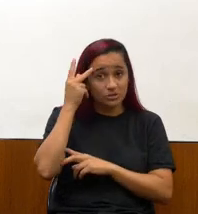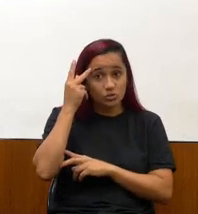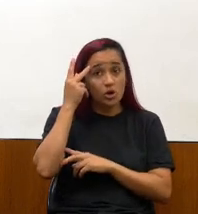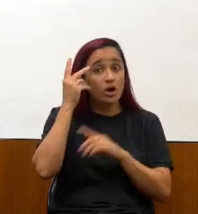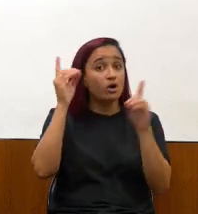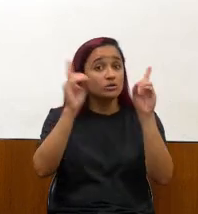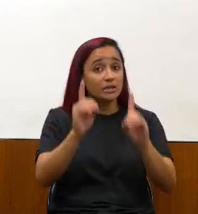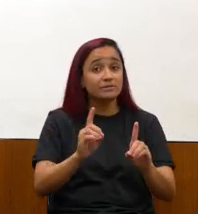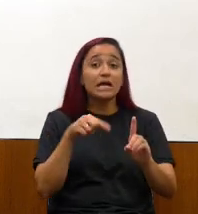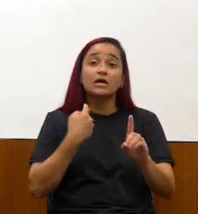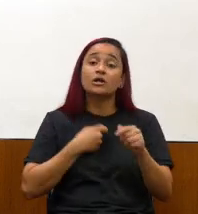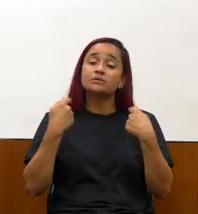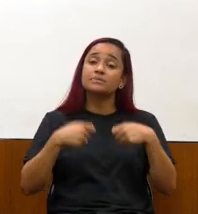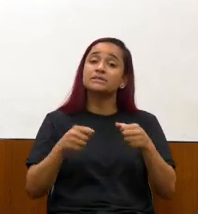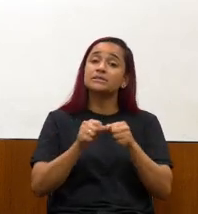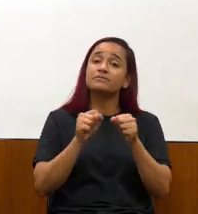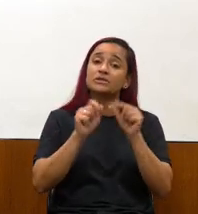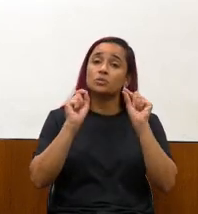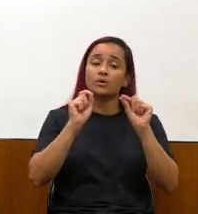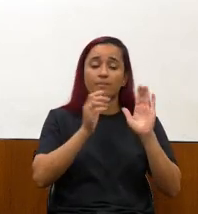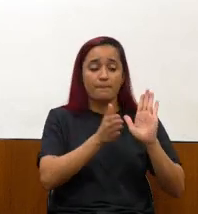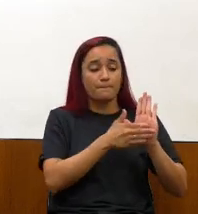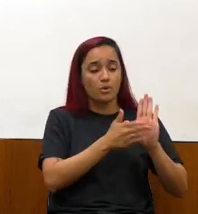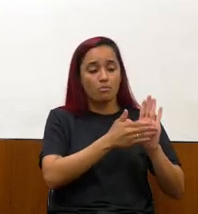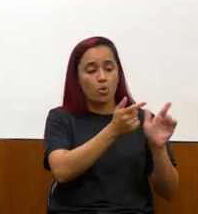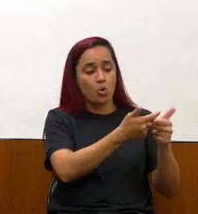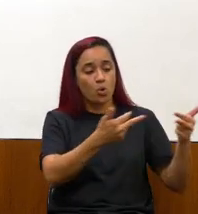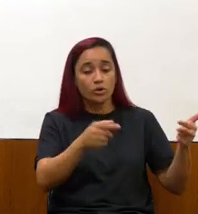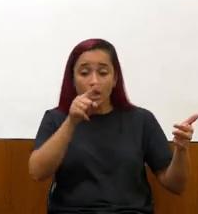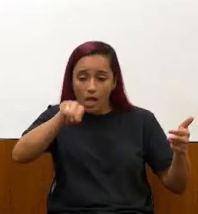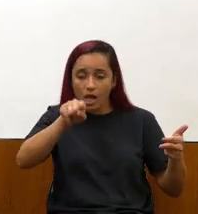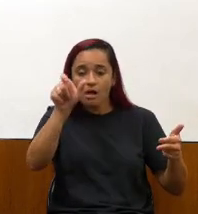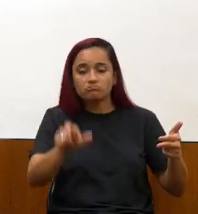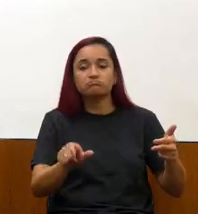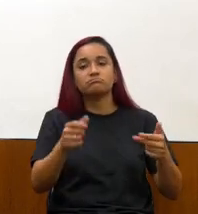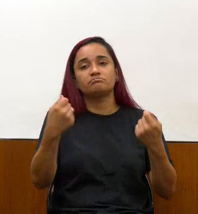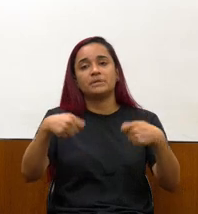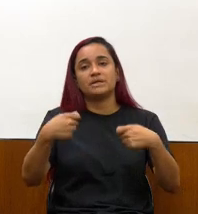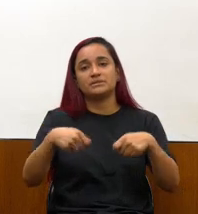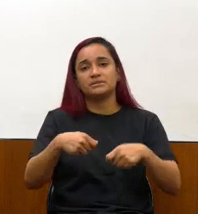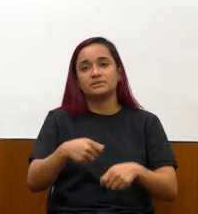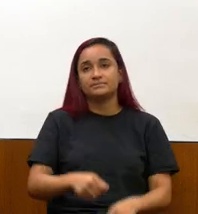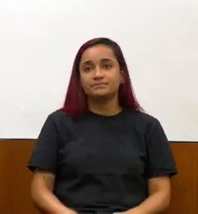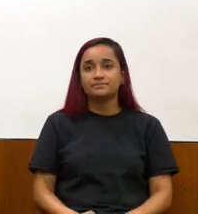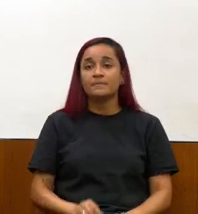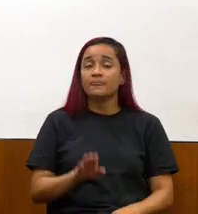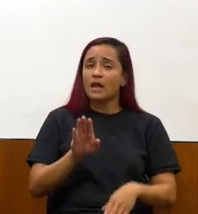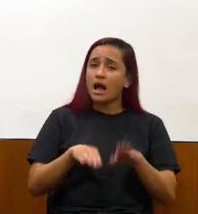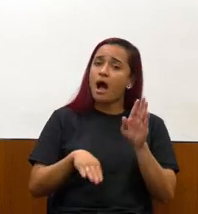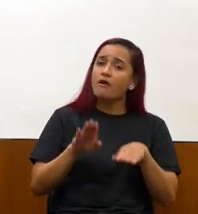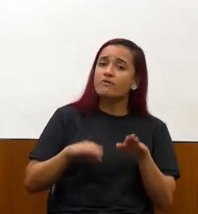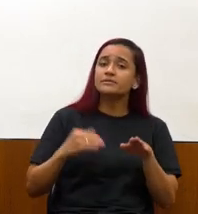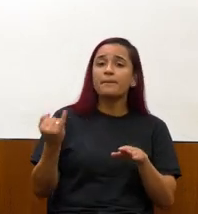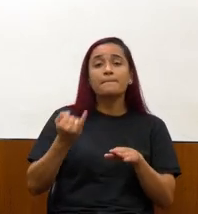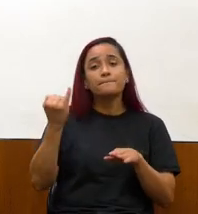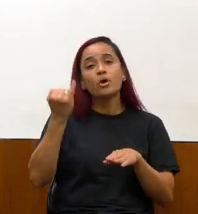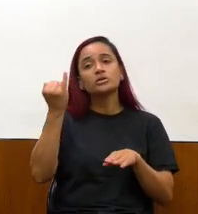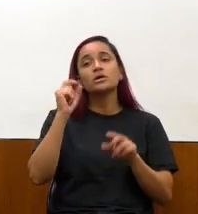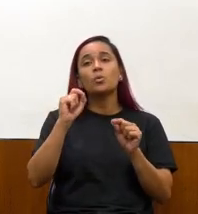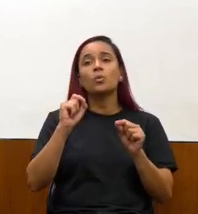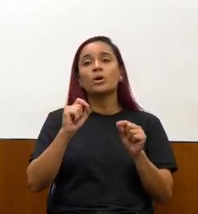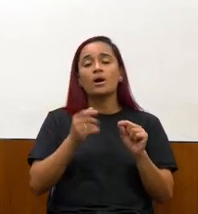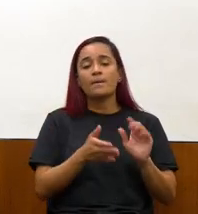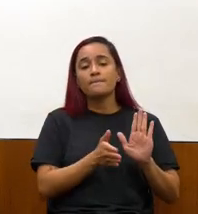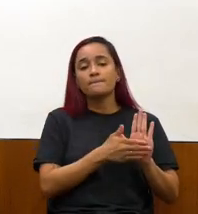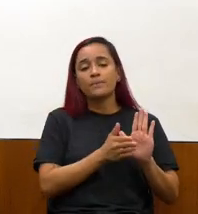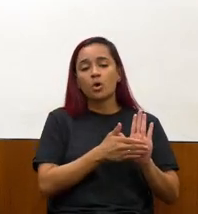propor coisas para ela que não necessariamente ela precisa. Então, é propor talvez uma acessibilidade que talvez ela não vai precisar agora,